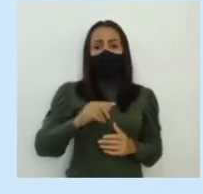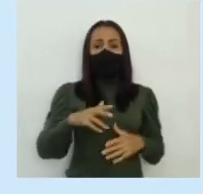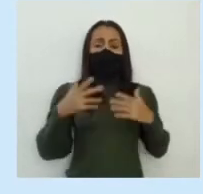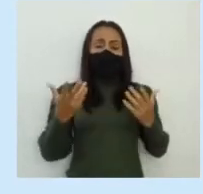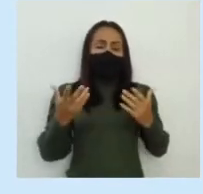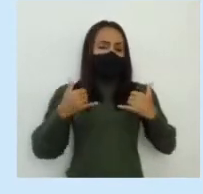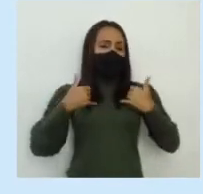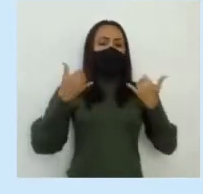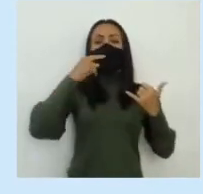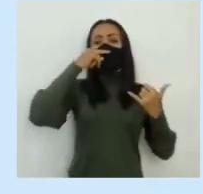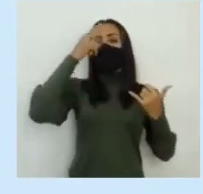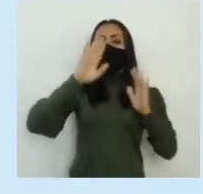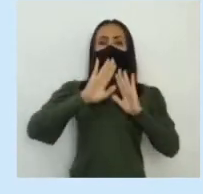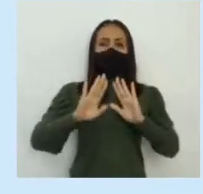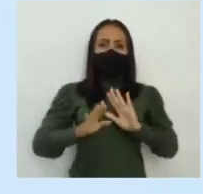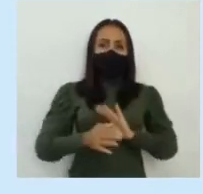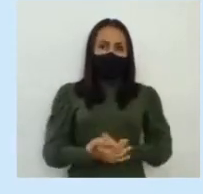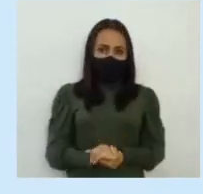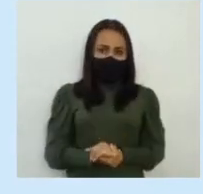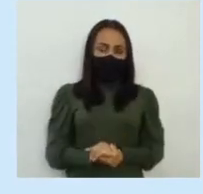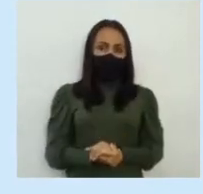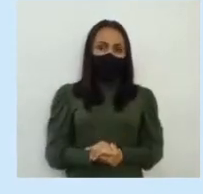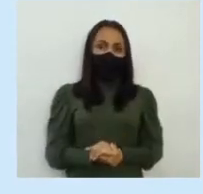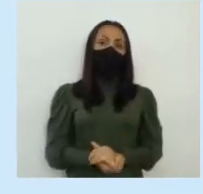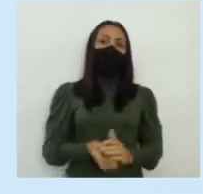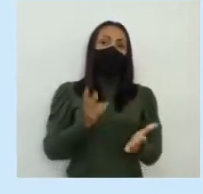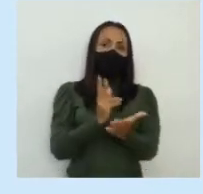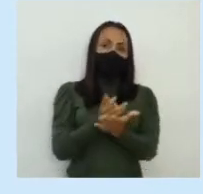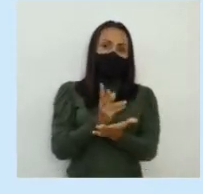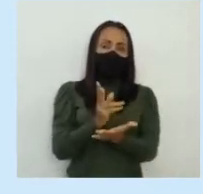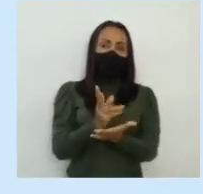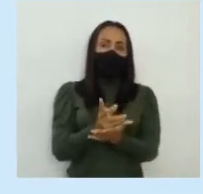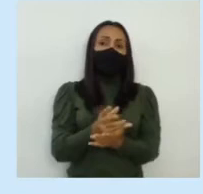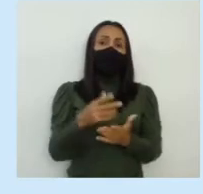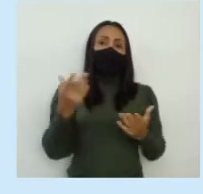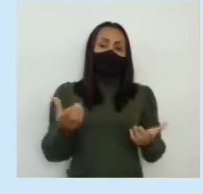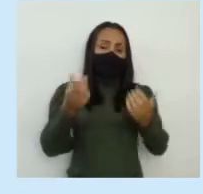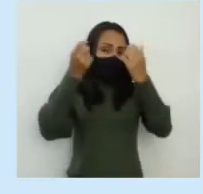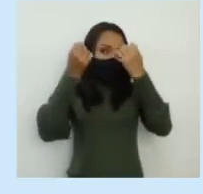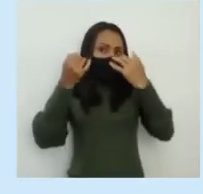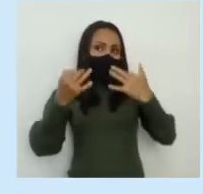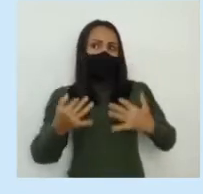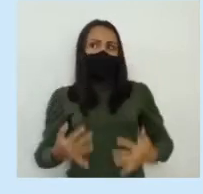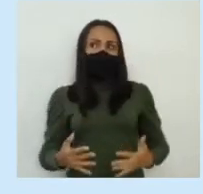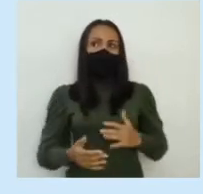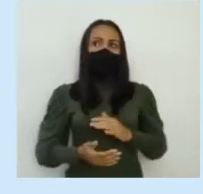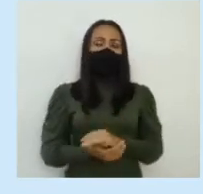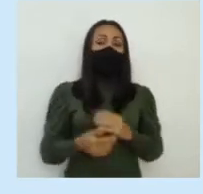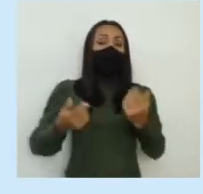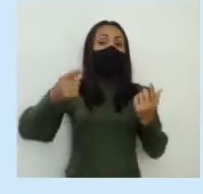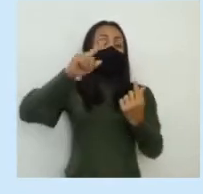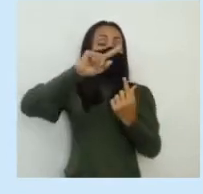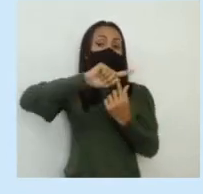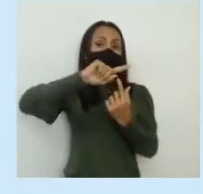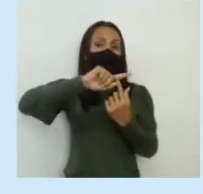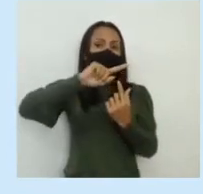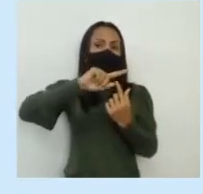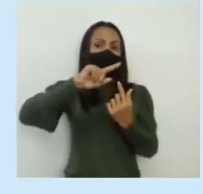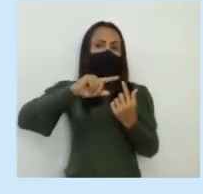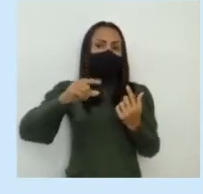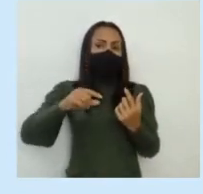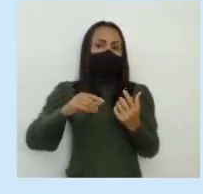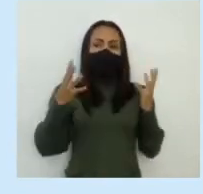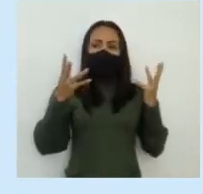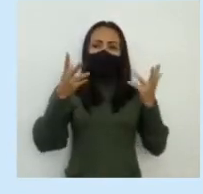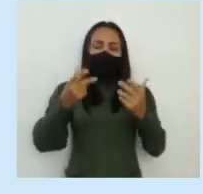não leva a nada. Então, continuando aqui, vamos trazer rapidinho esse tipo de, tudo isso que a gente falou